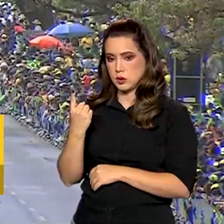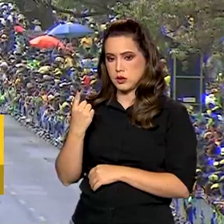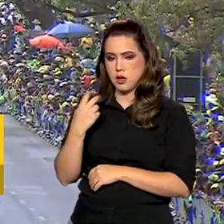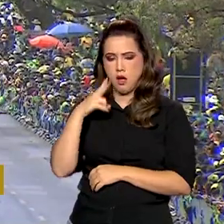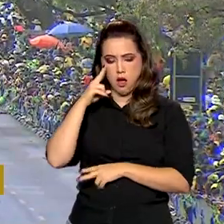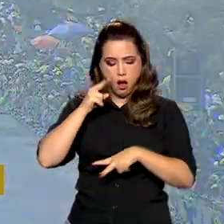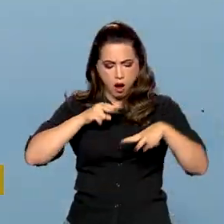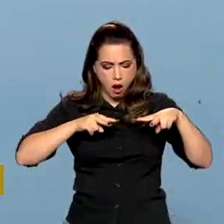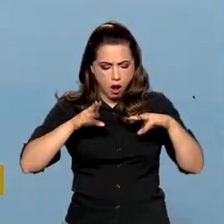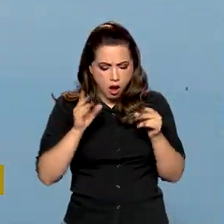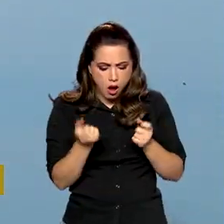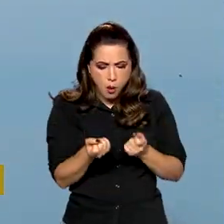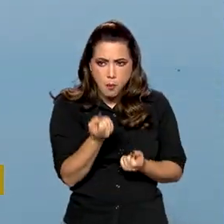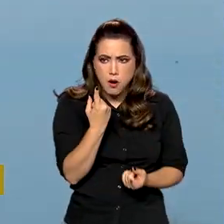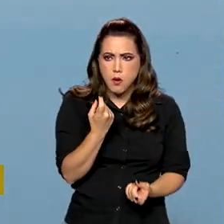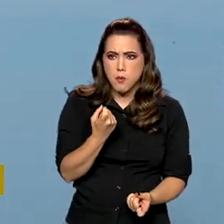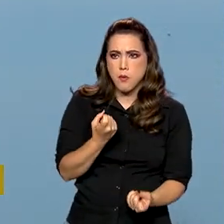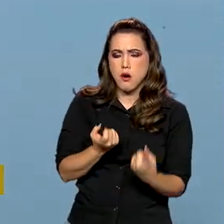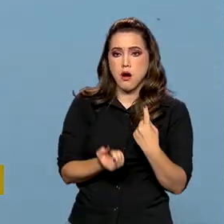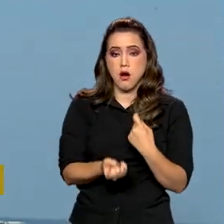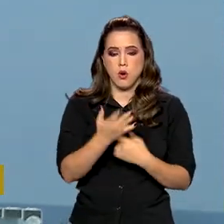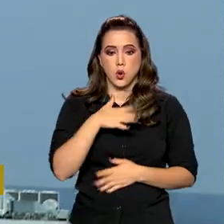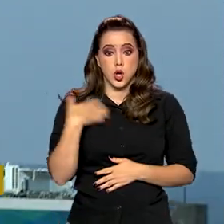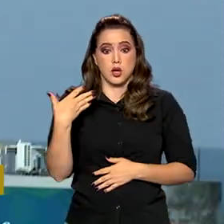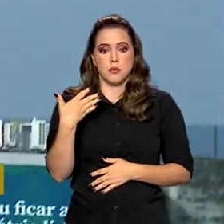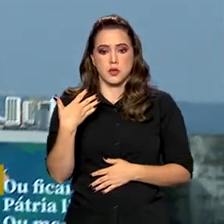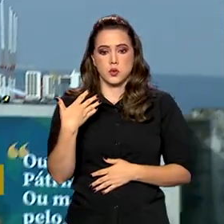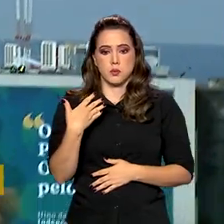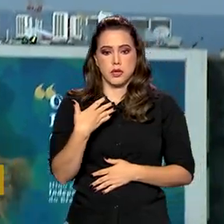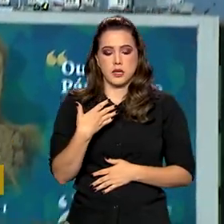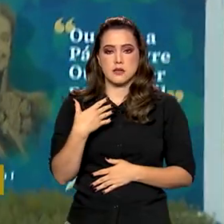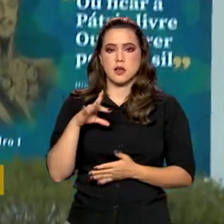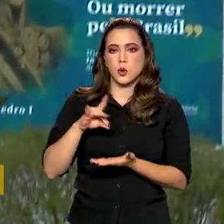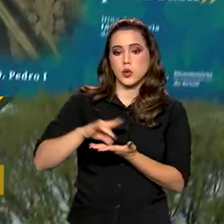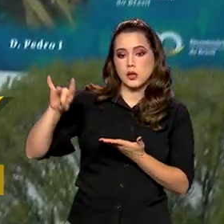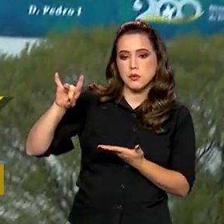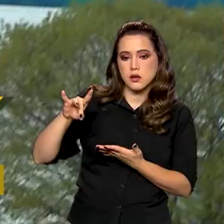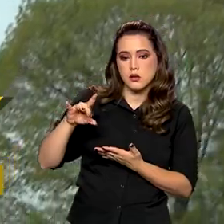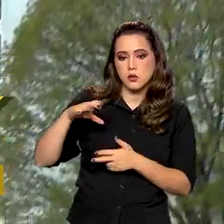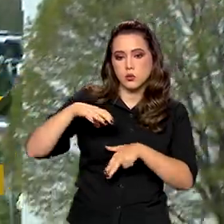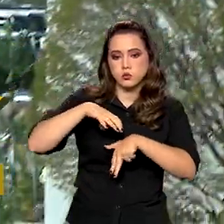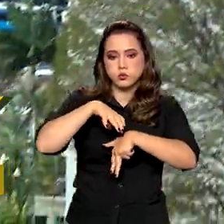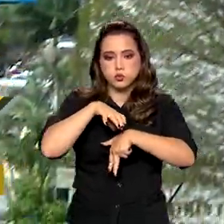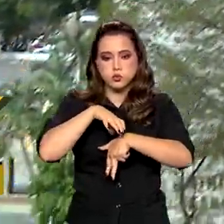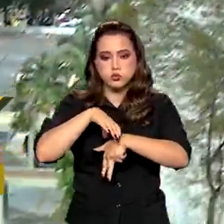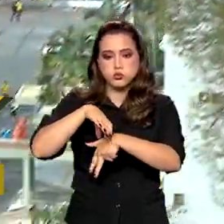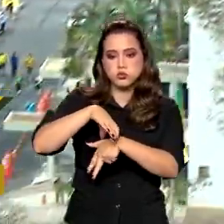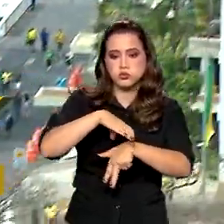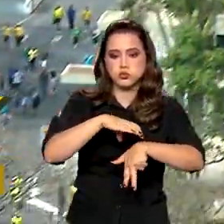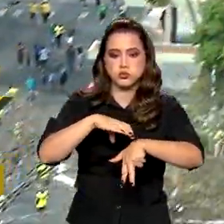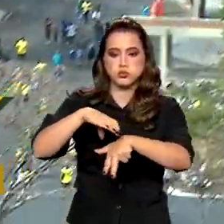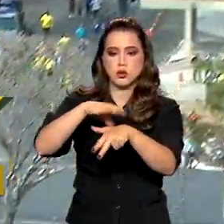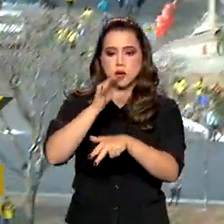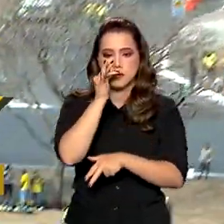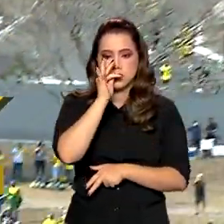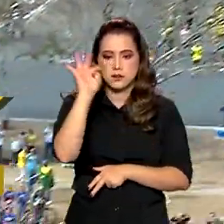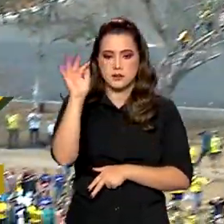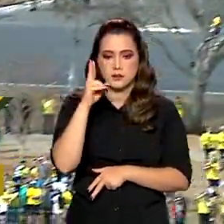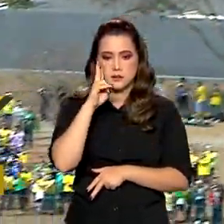pouca visibilidade, né, para causar surpresa no inimigo. Esse paraquedas aí, um paraquedas francês, estamos vendo lá o primeiro